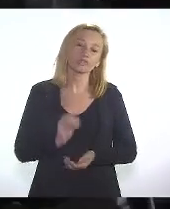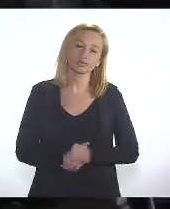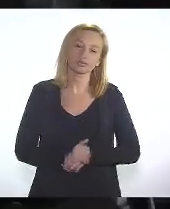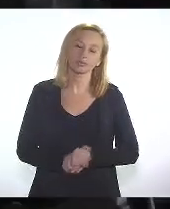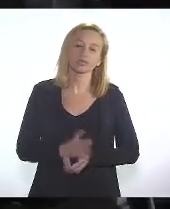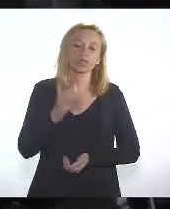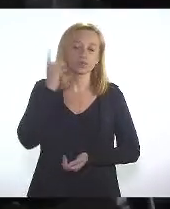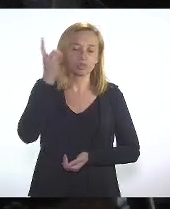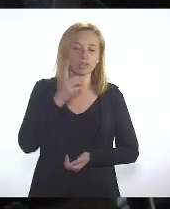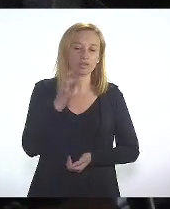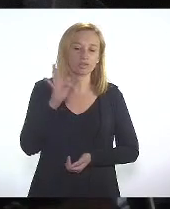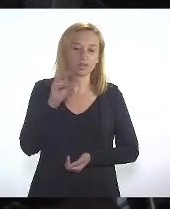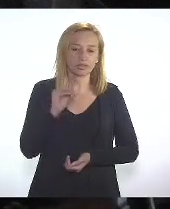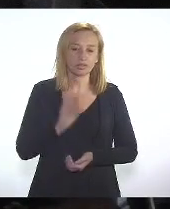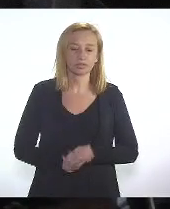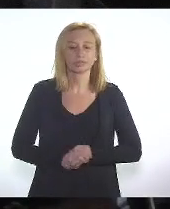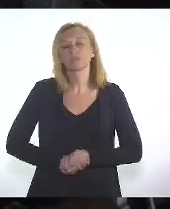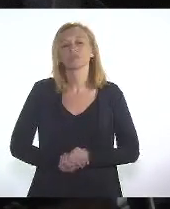Deputado Fábio Silva.